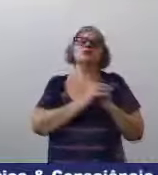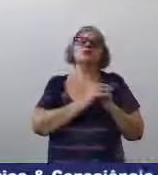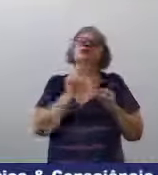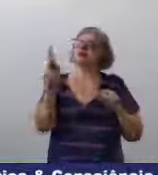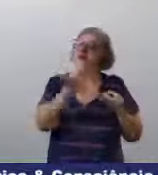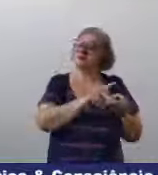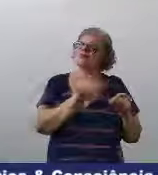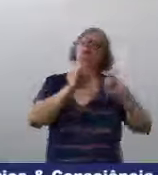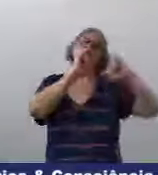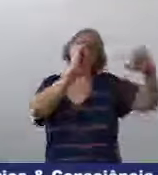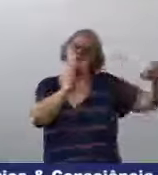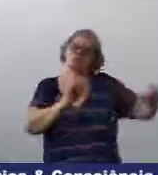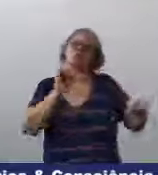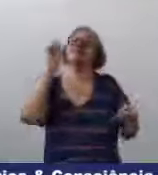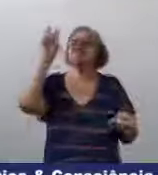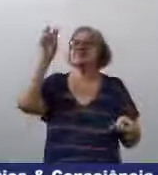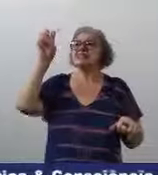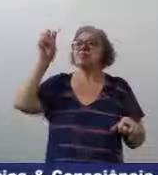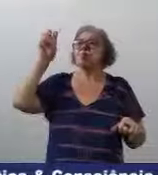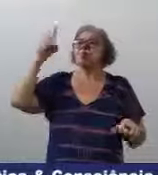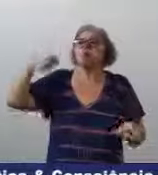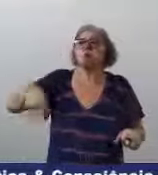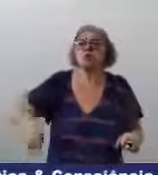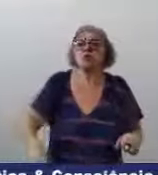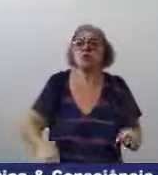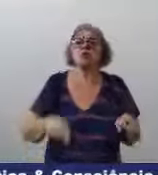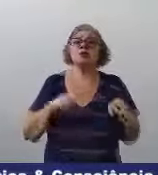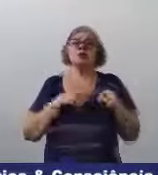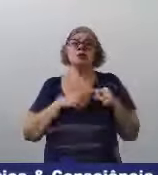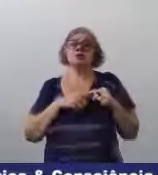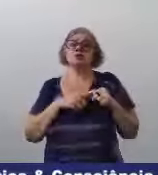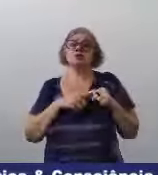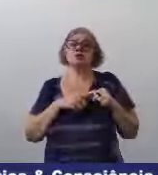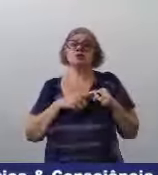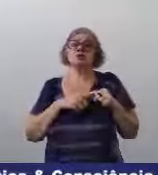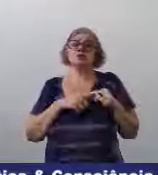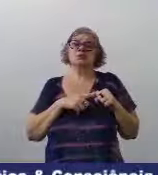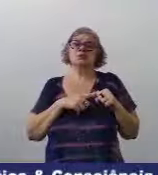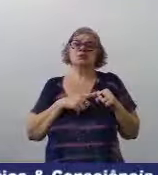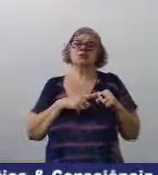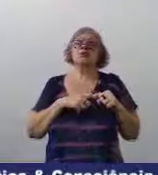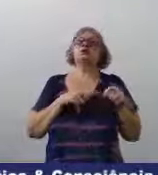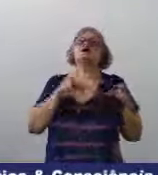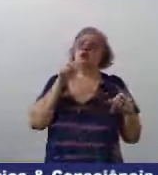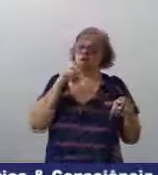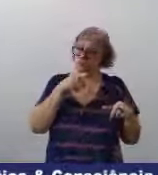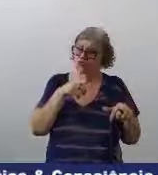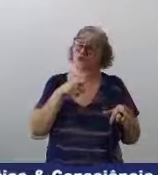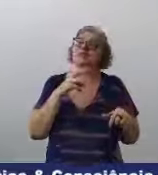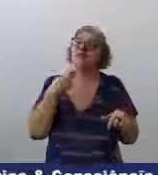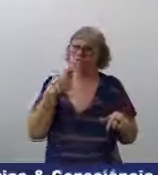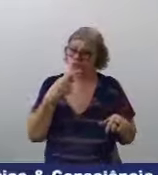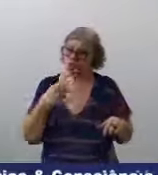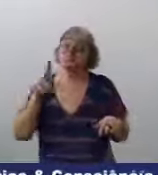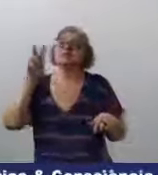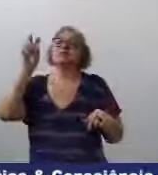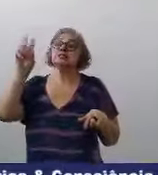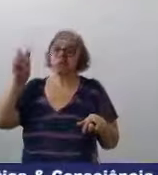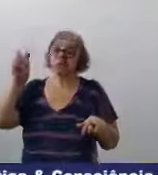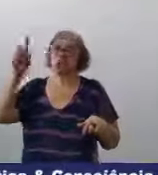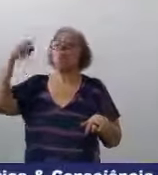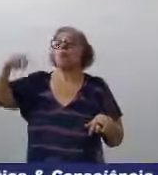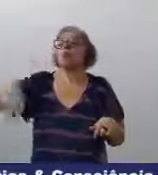ao professor: o senhor disse 5 bilhões ou 5 milhões? Eu disse